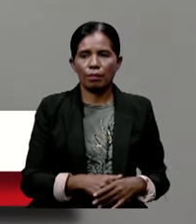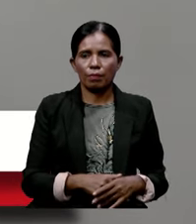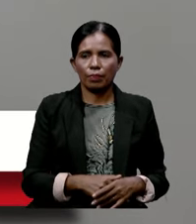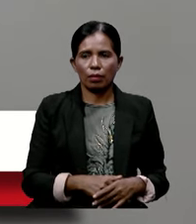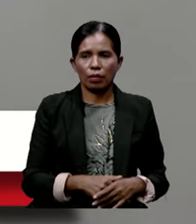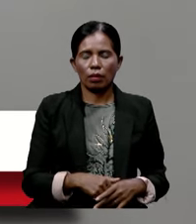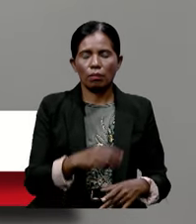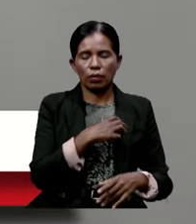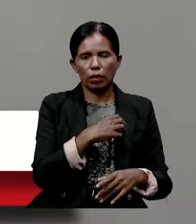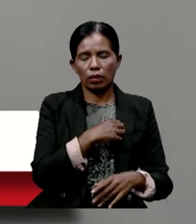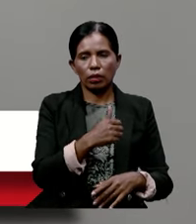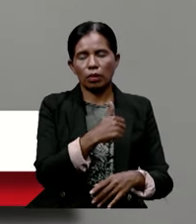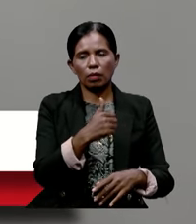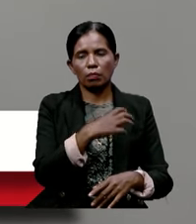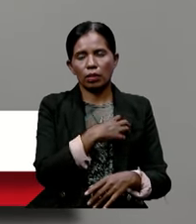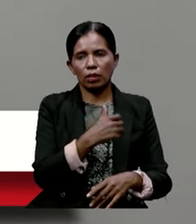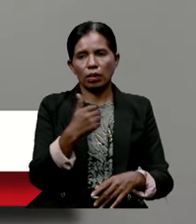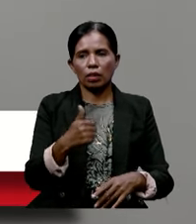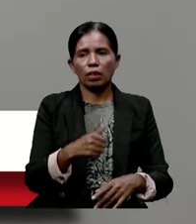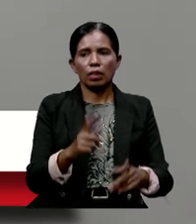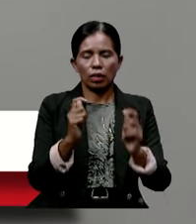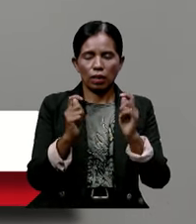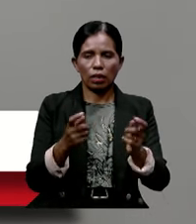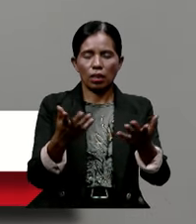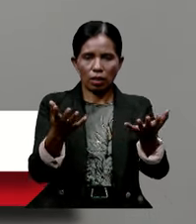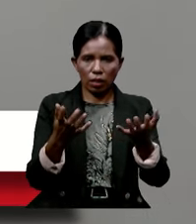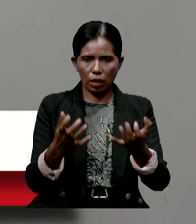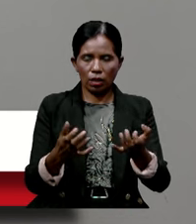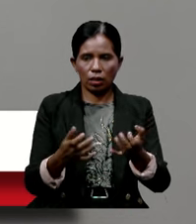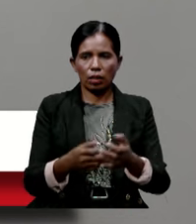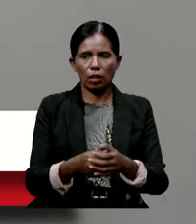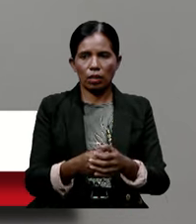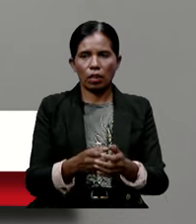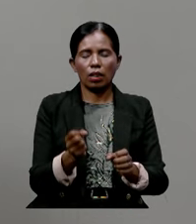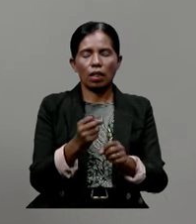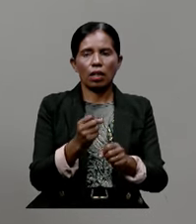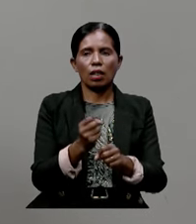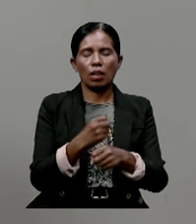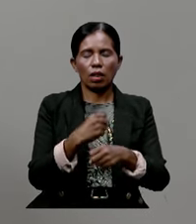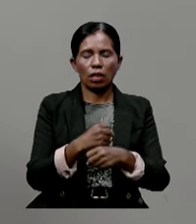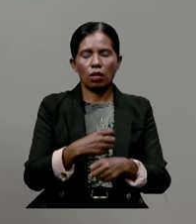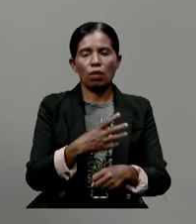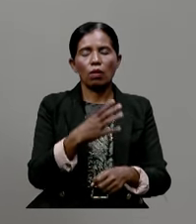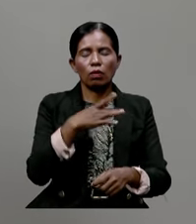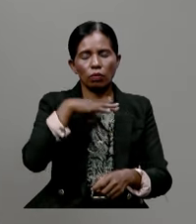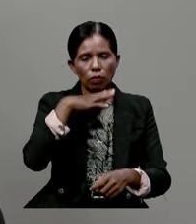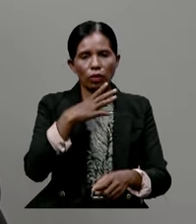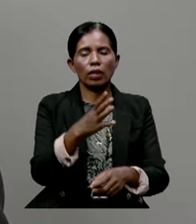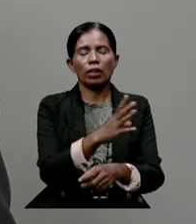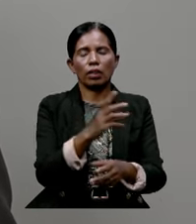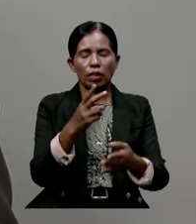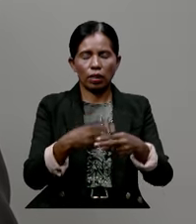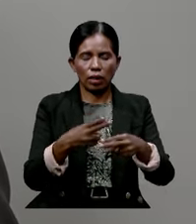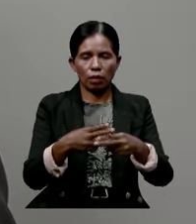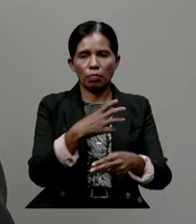oknum balu nebeke tenta to akara ka hafuer narang polisi yang membe telah bele generalize